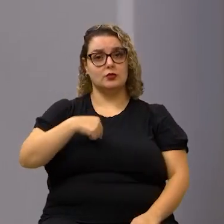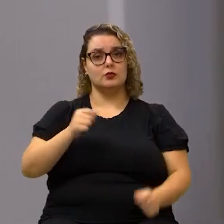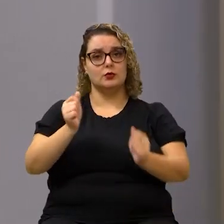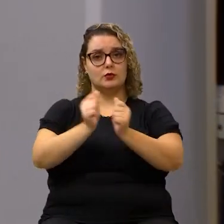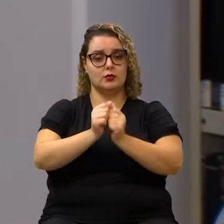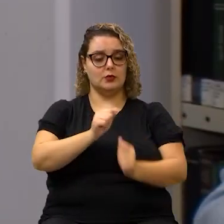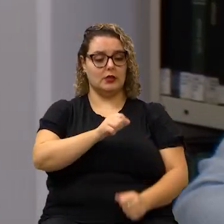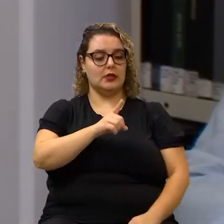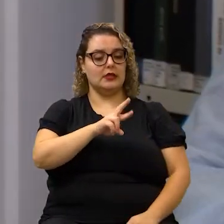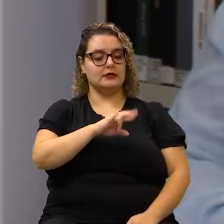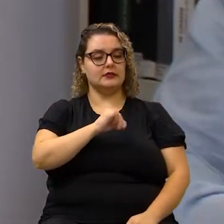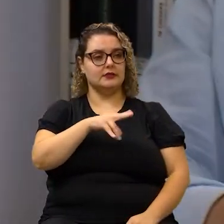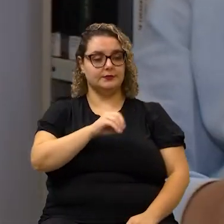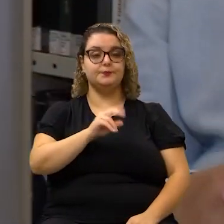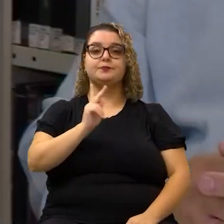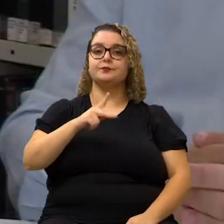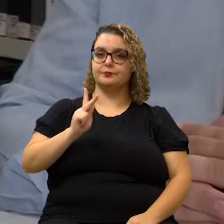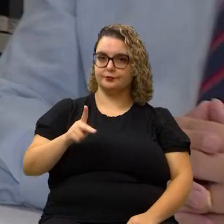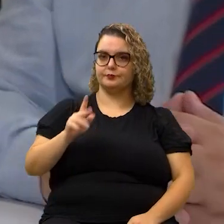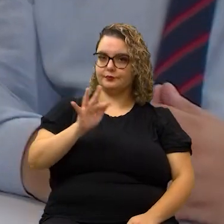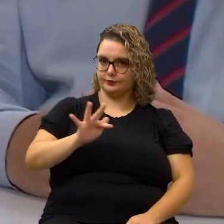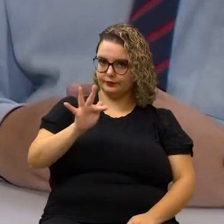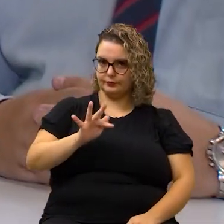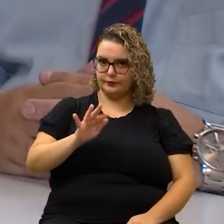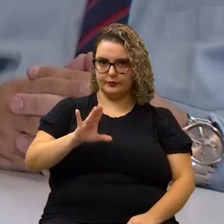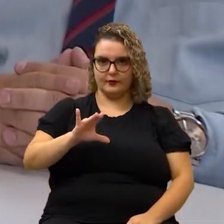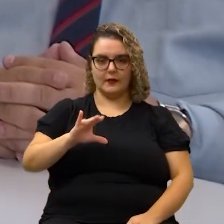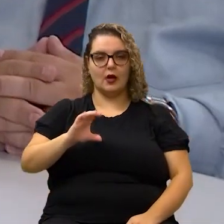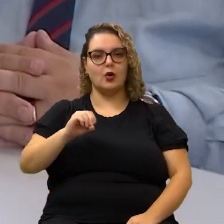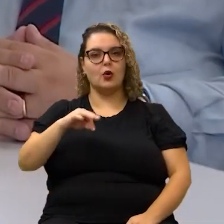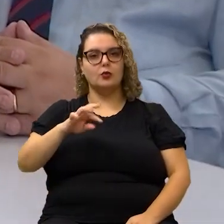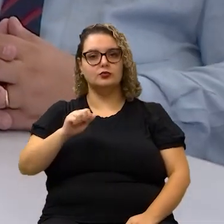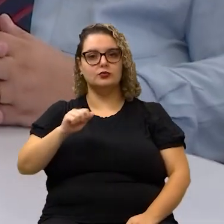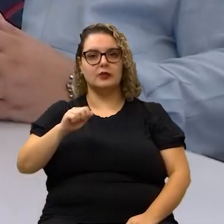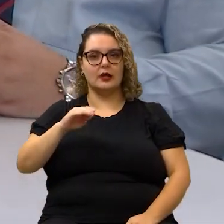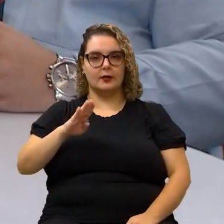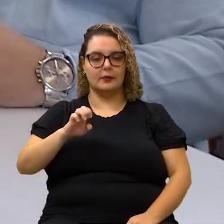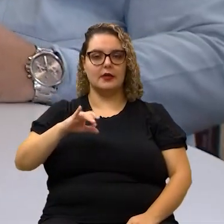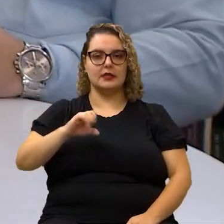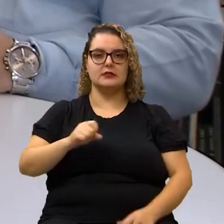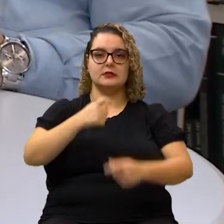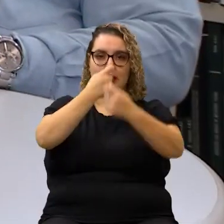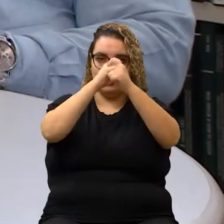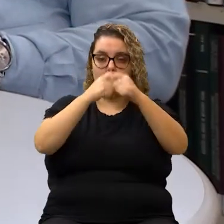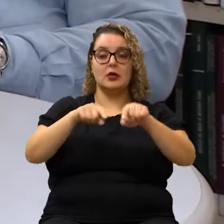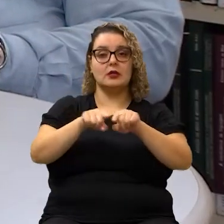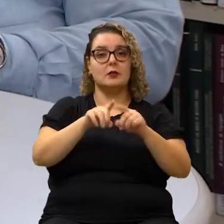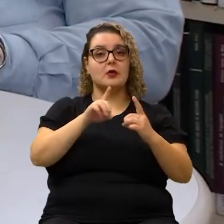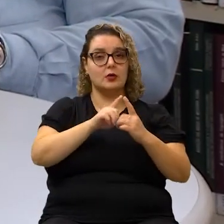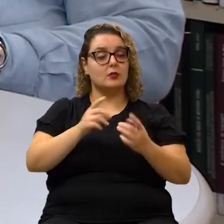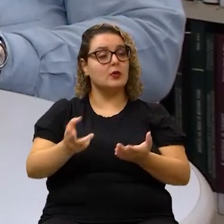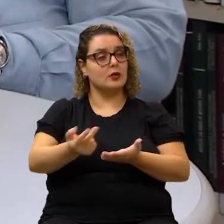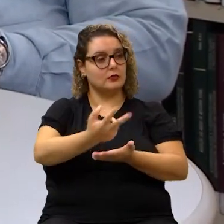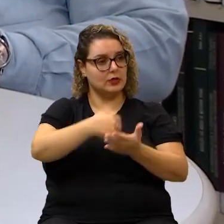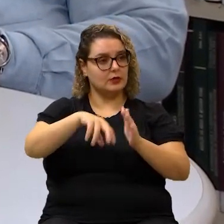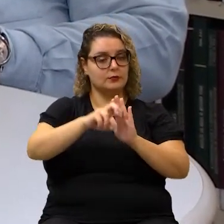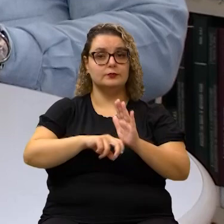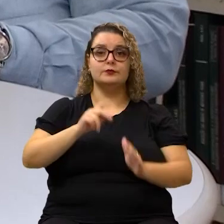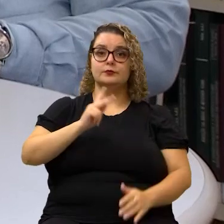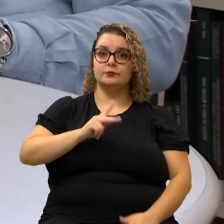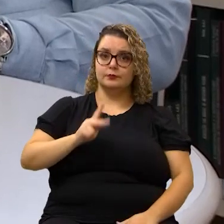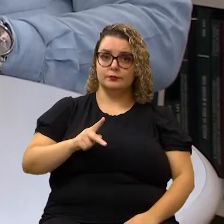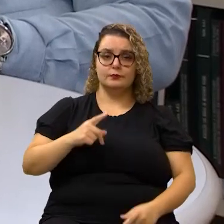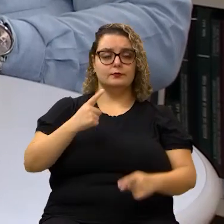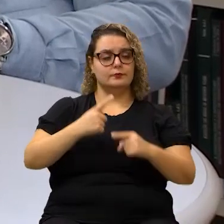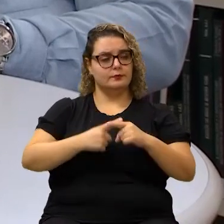o Adriano Luiz da Costa, professor da Faculdade de Ciências Contábeis da PUC Campinas e também consultor tributário.